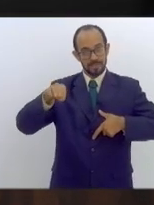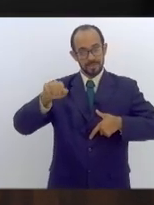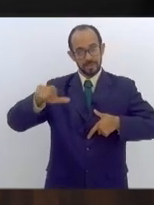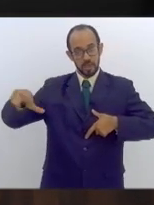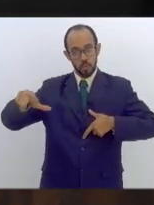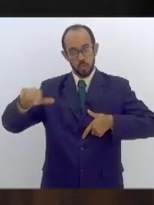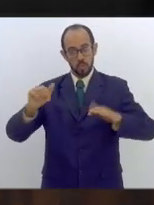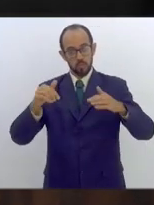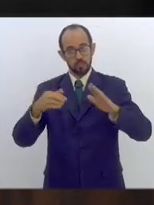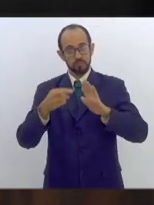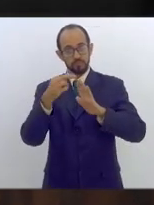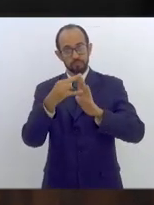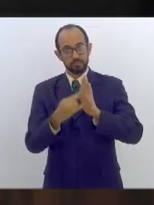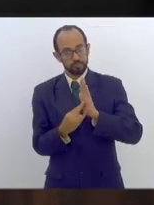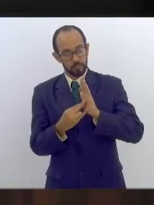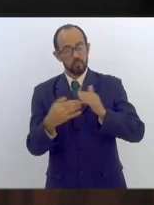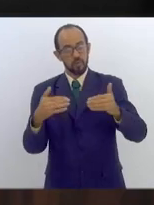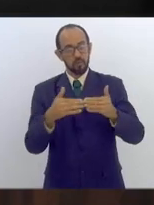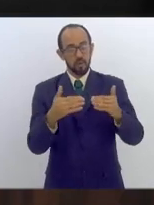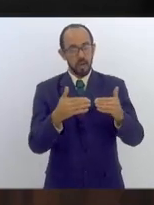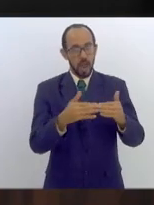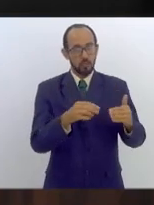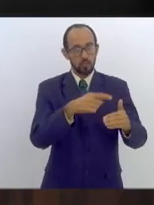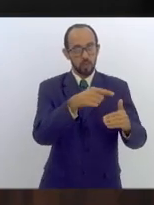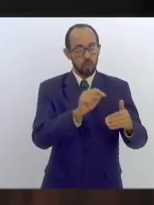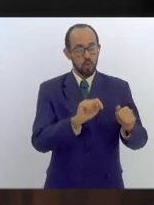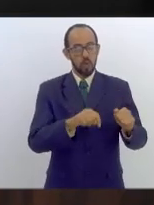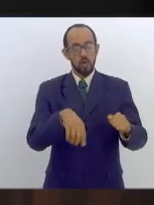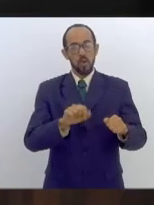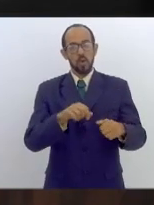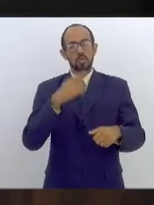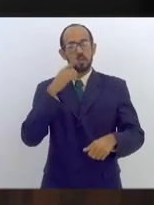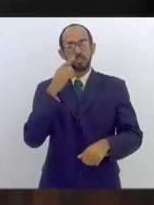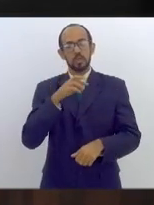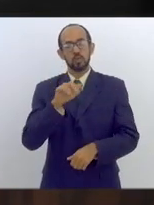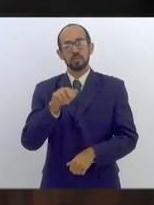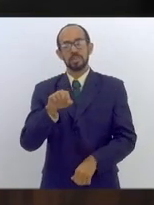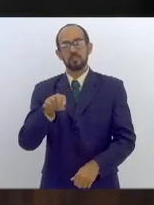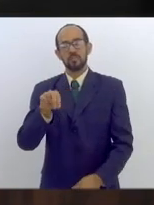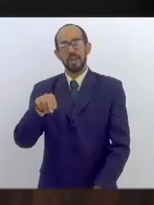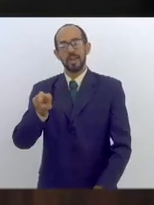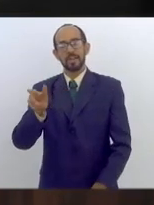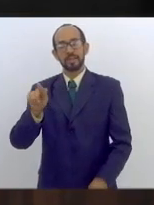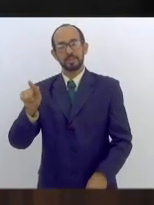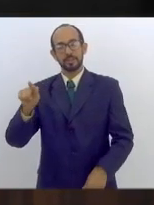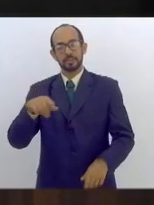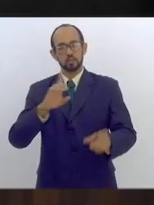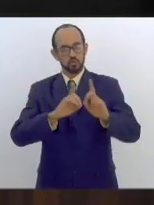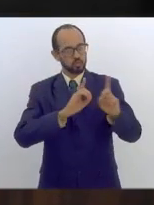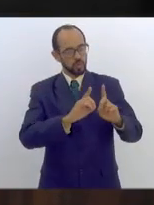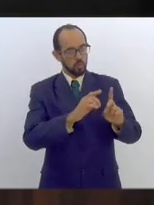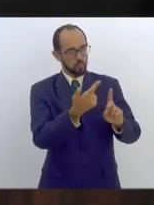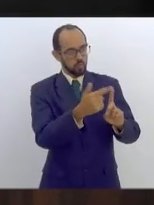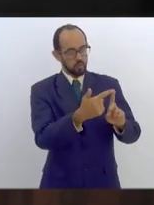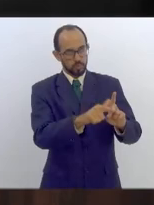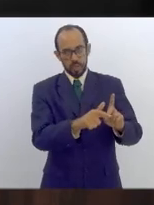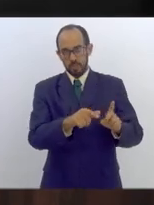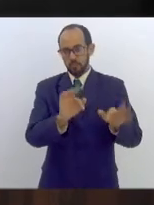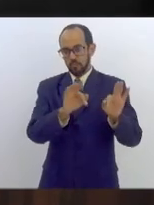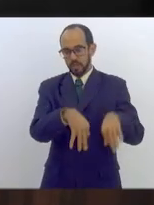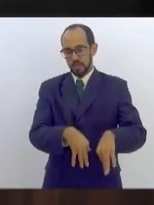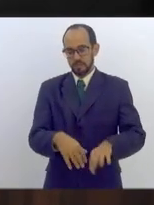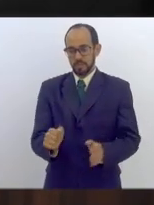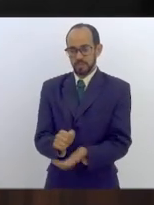Internas, proposição de estado favorável. Relator, deputado Rosenberg Reiko. Em discussão, não havendo quem queira discutir,